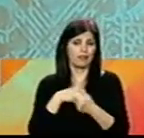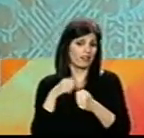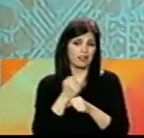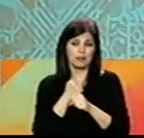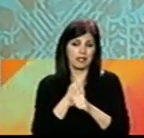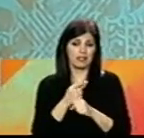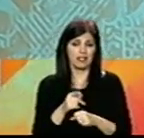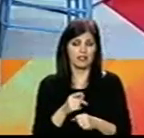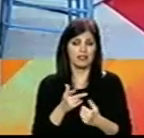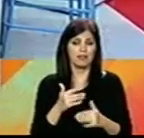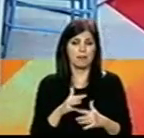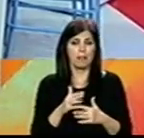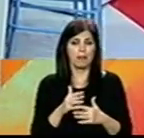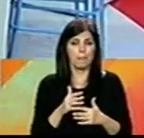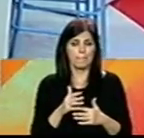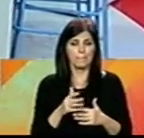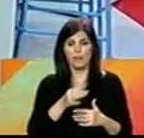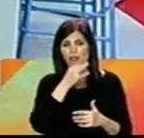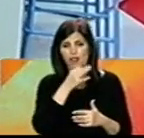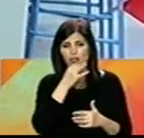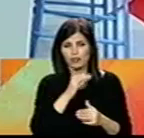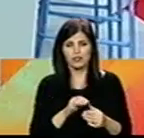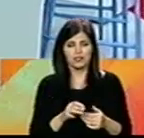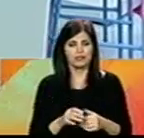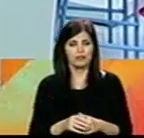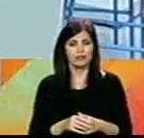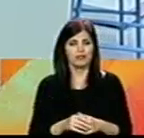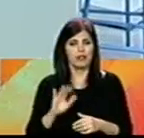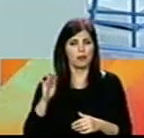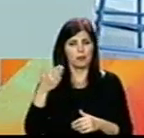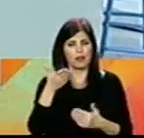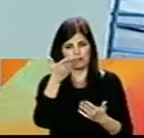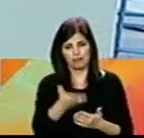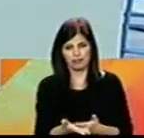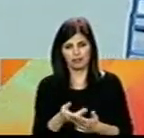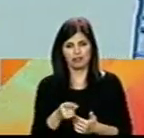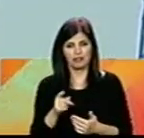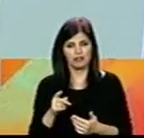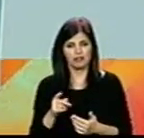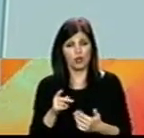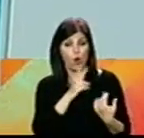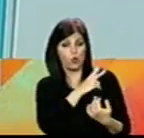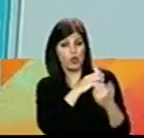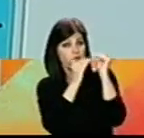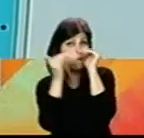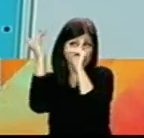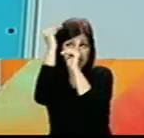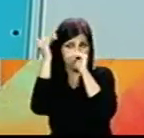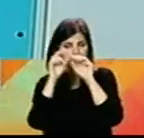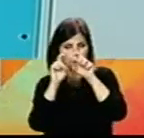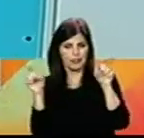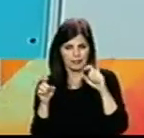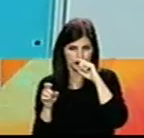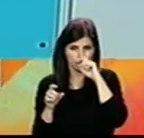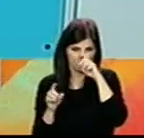Está a vender, está a trabalhar. Só que se falava no nome do chefe era suficiente. É o chefe da empresa, do grupo. Eu sei, porque é o